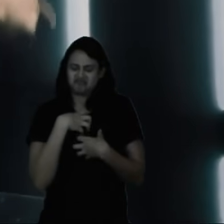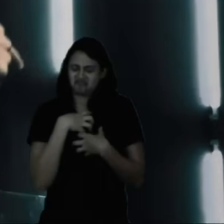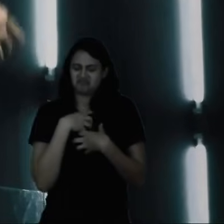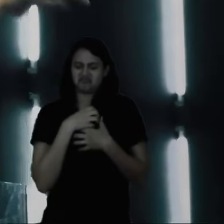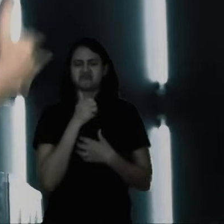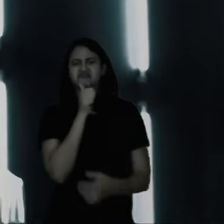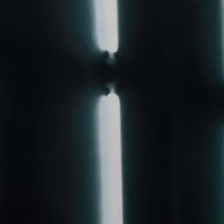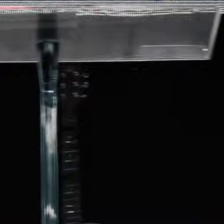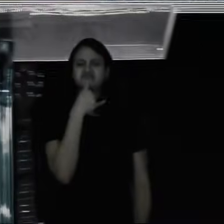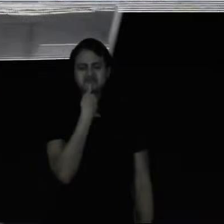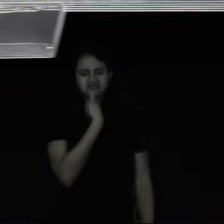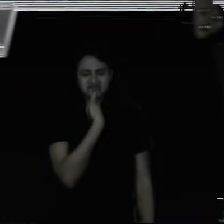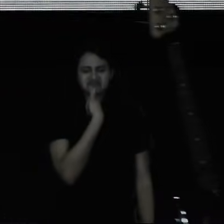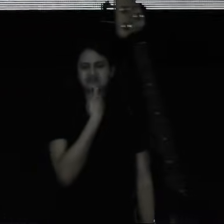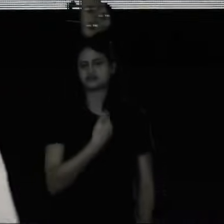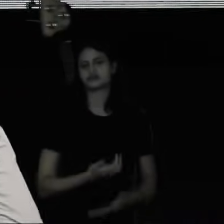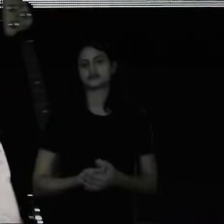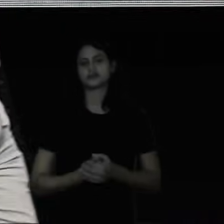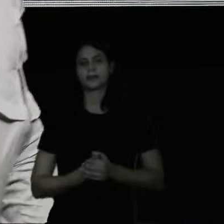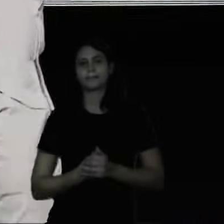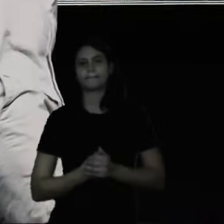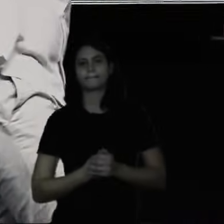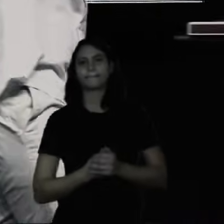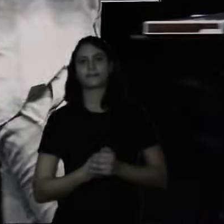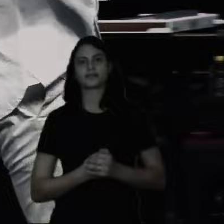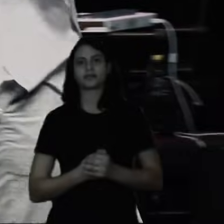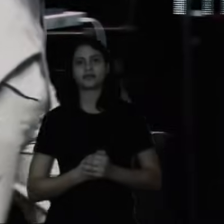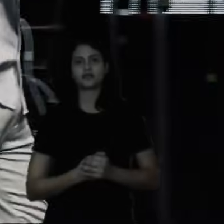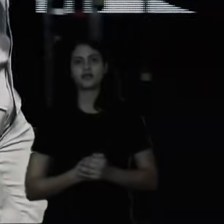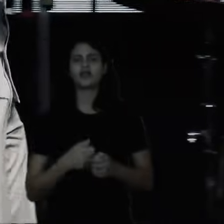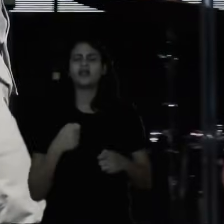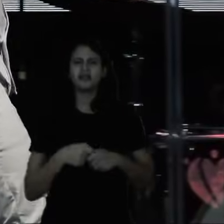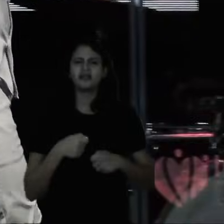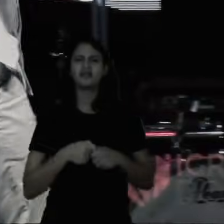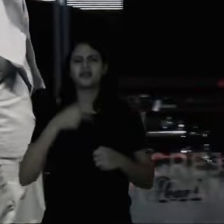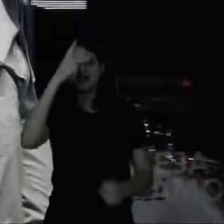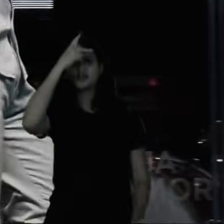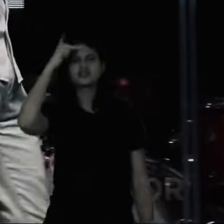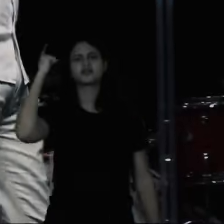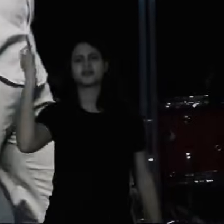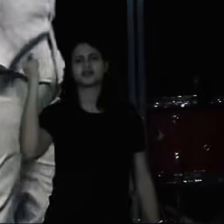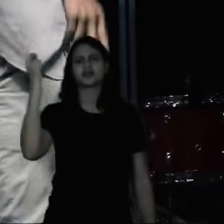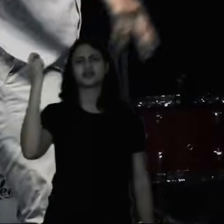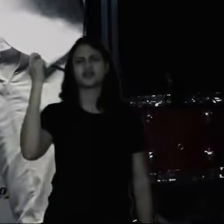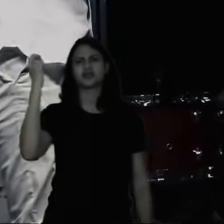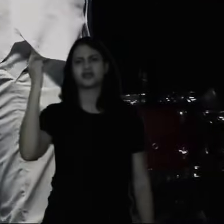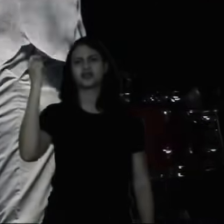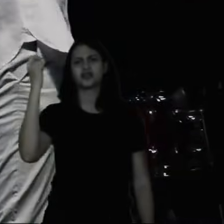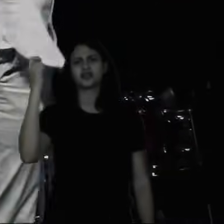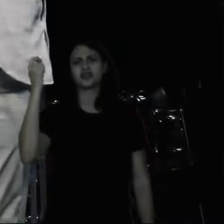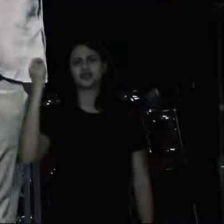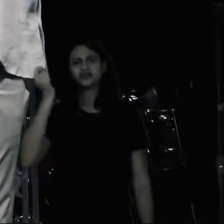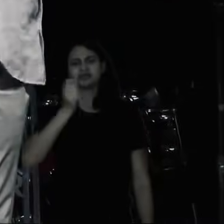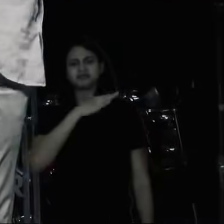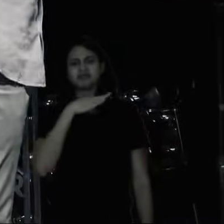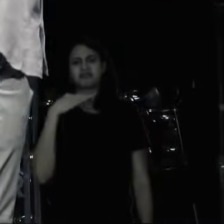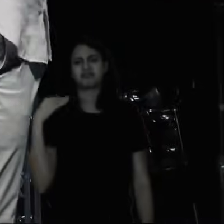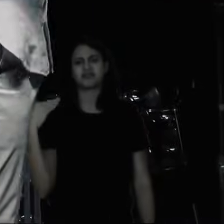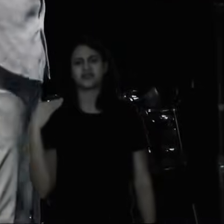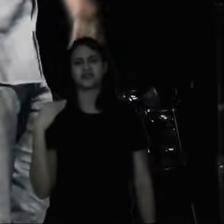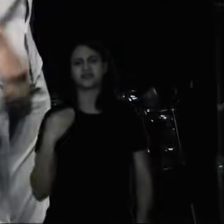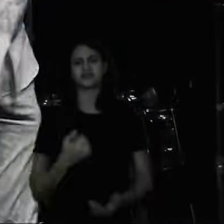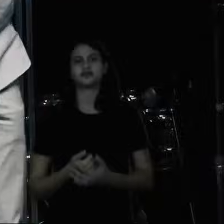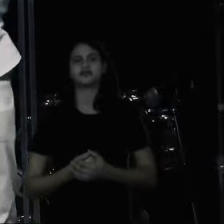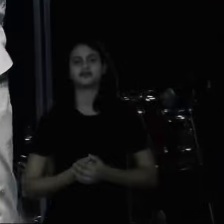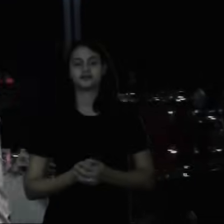Isso faz com que pessoas simplesmente queiram botar uma arma na cabeça, queiram tomar um veneno e acabar com a